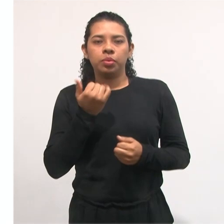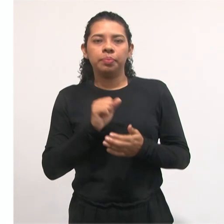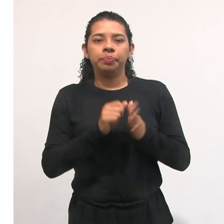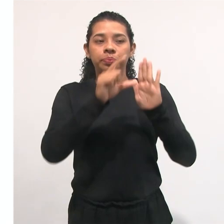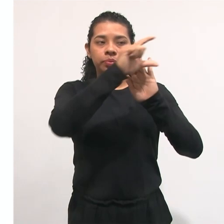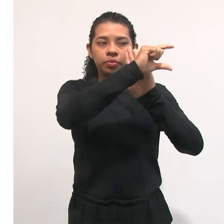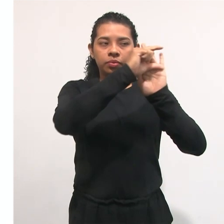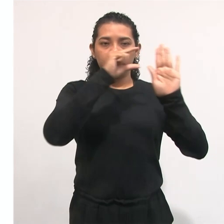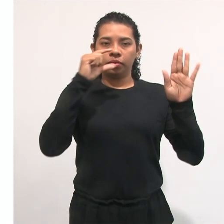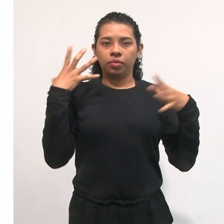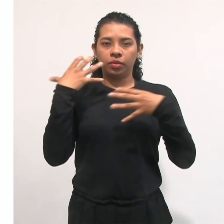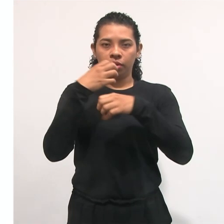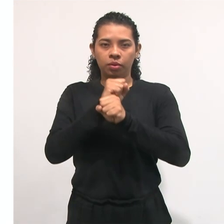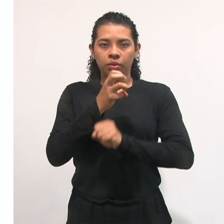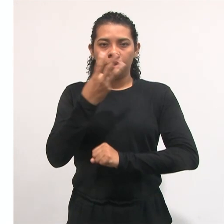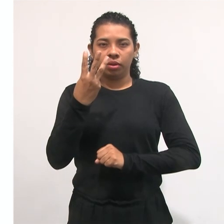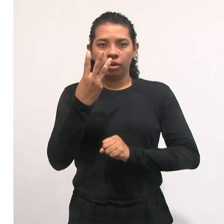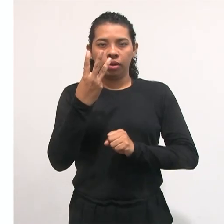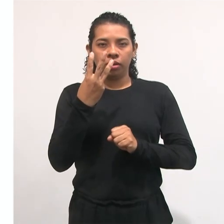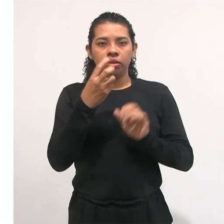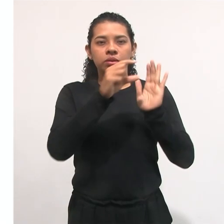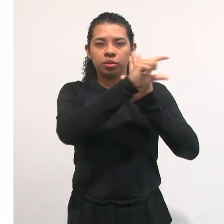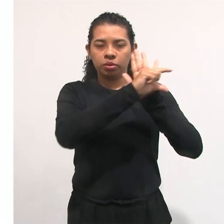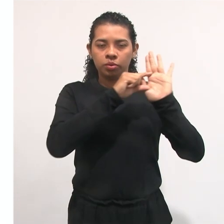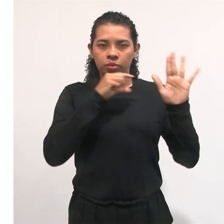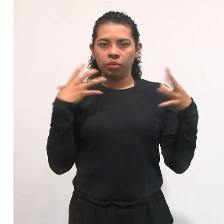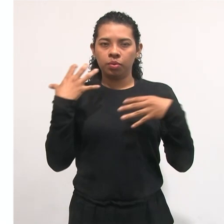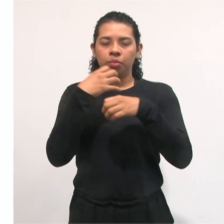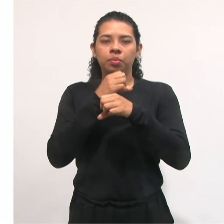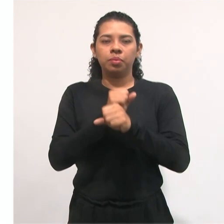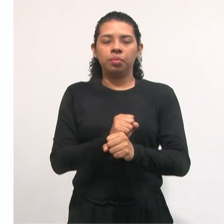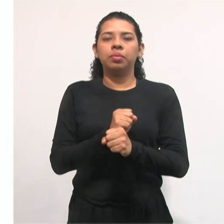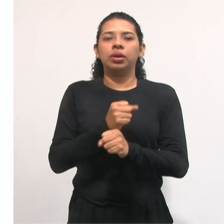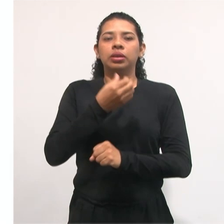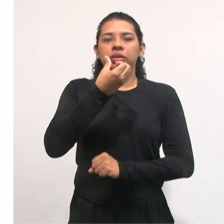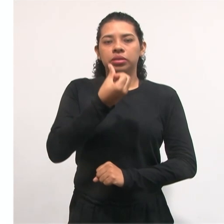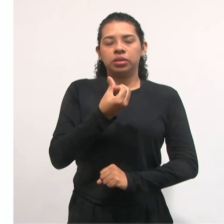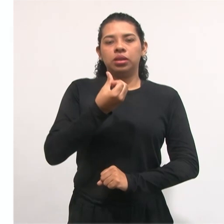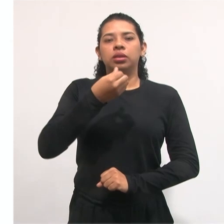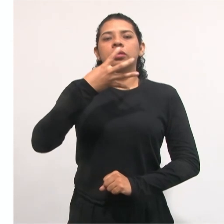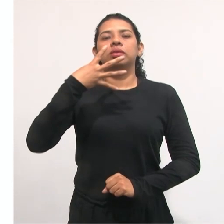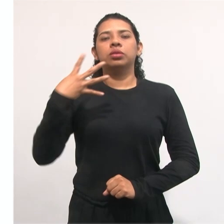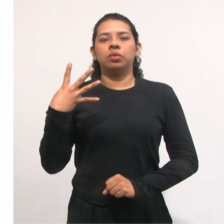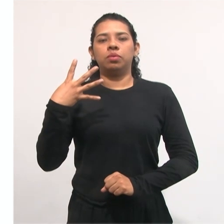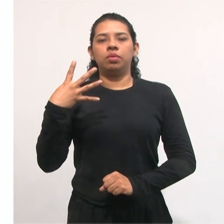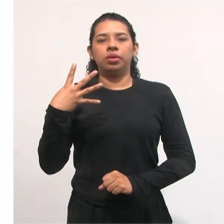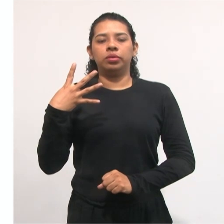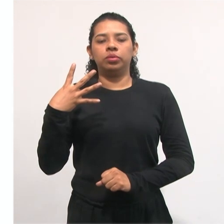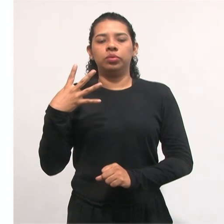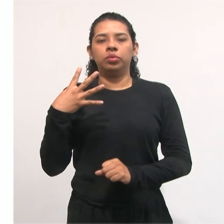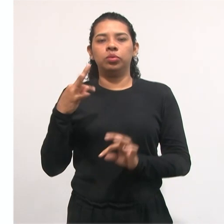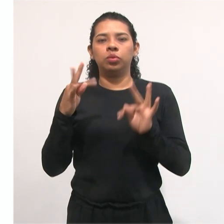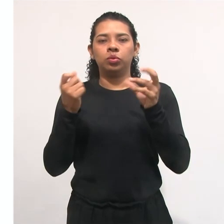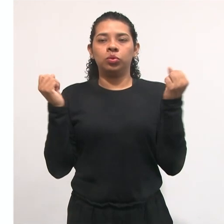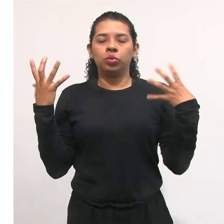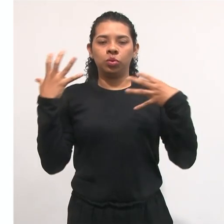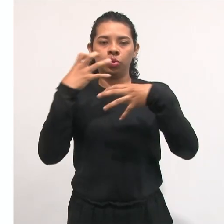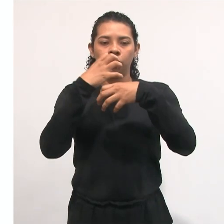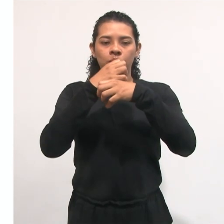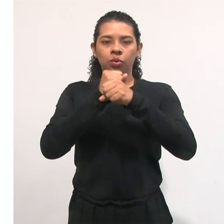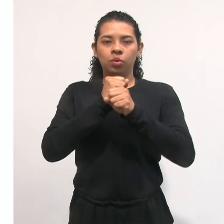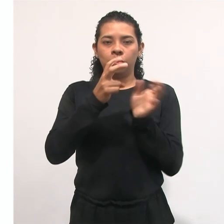mais 9, ok? Na verdade, desculpa, ele é a soma de 3 mais 6 mais